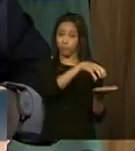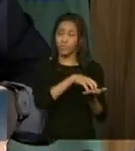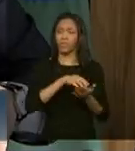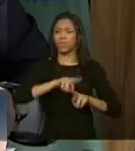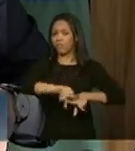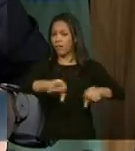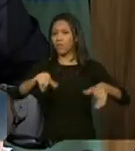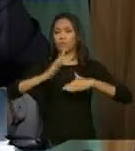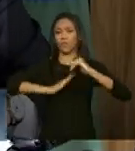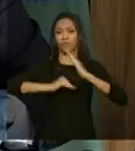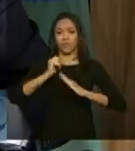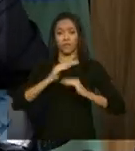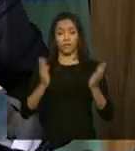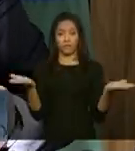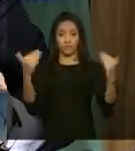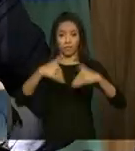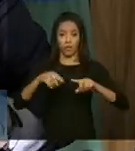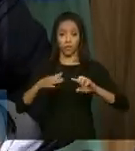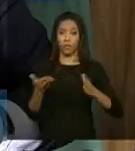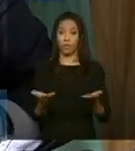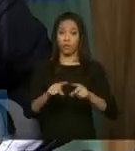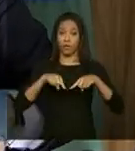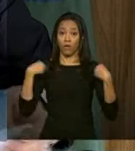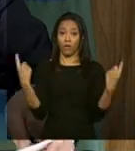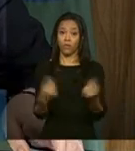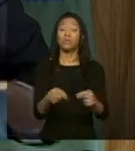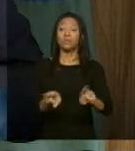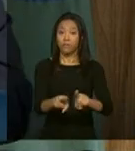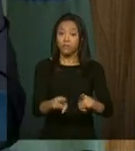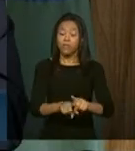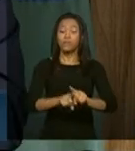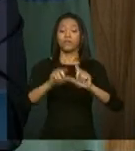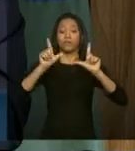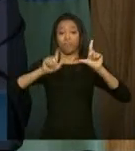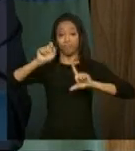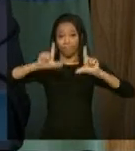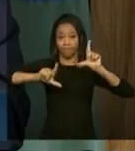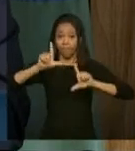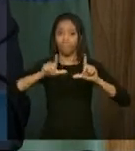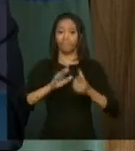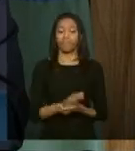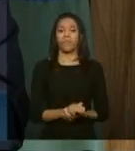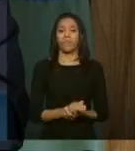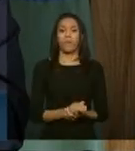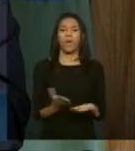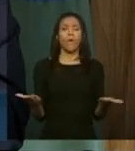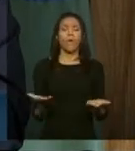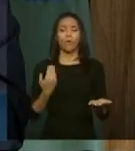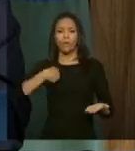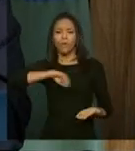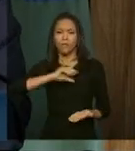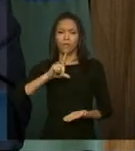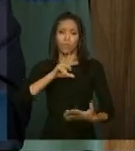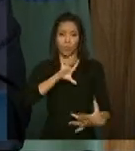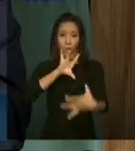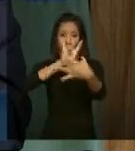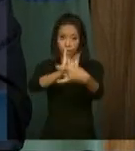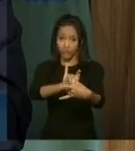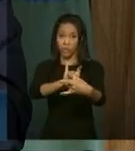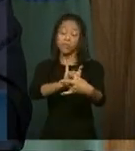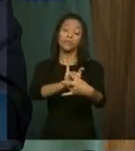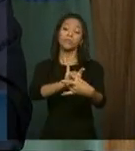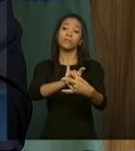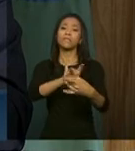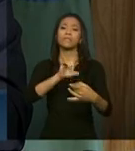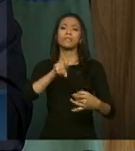se encontram, e a nossa imprensa. Bom, nós temos um cenário internacional que